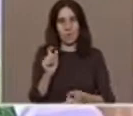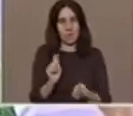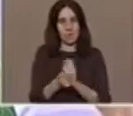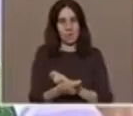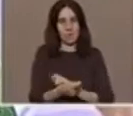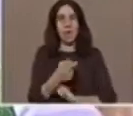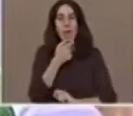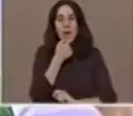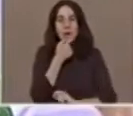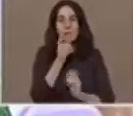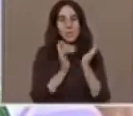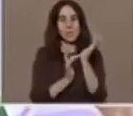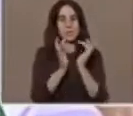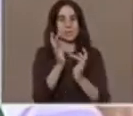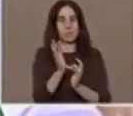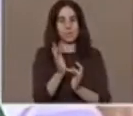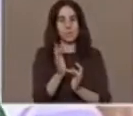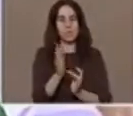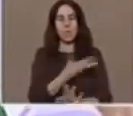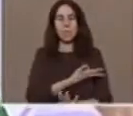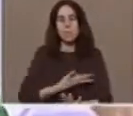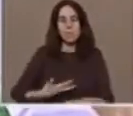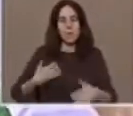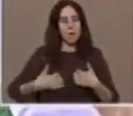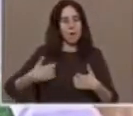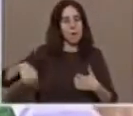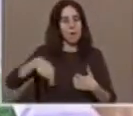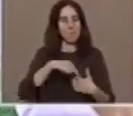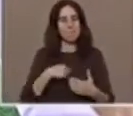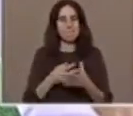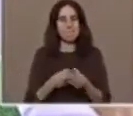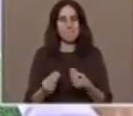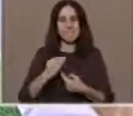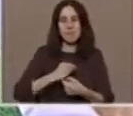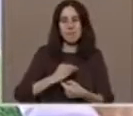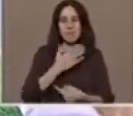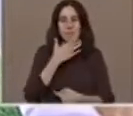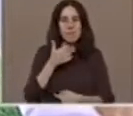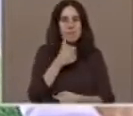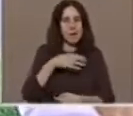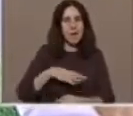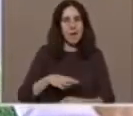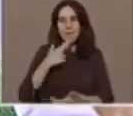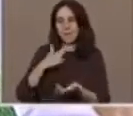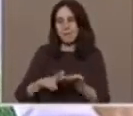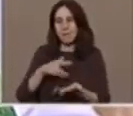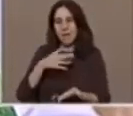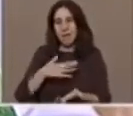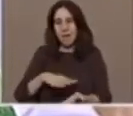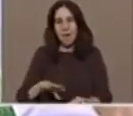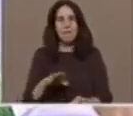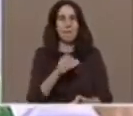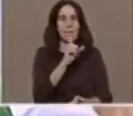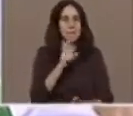Jesus sacia a fome profunda e antiga que há em nós, a fome de beleza, a fome de verdade, a